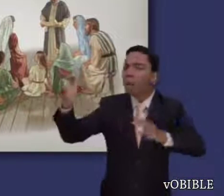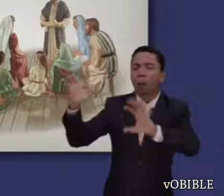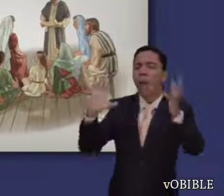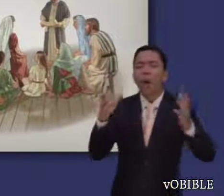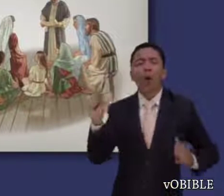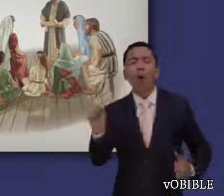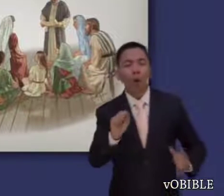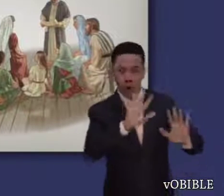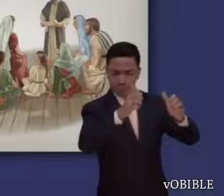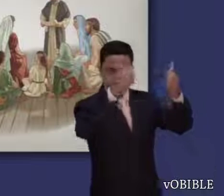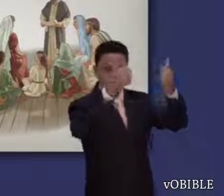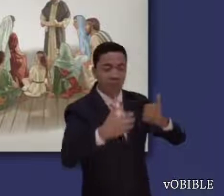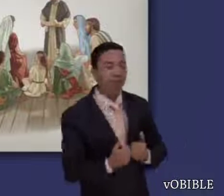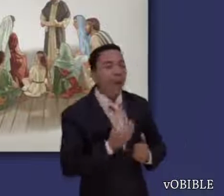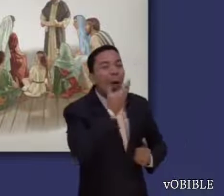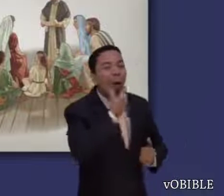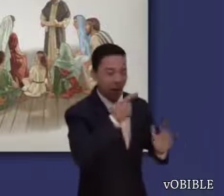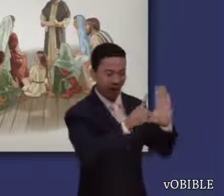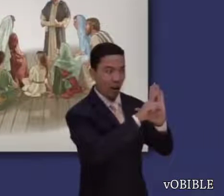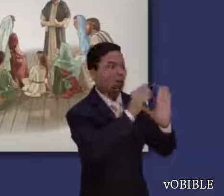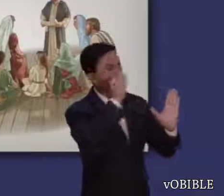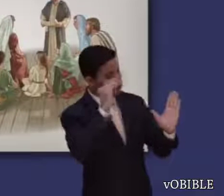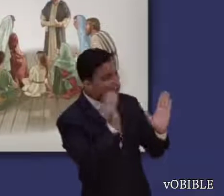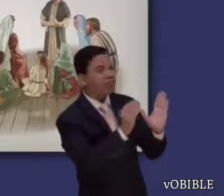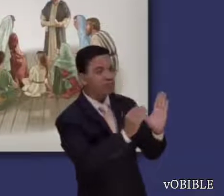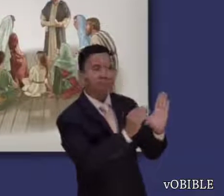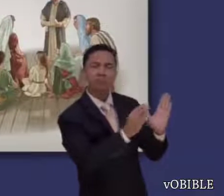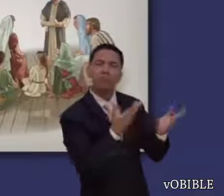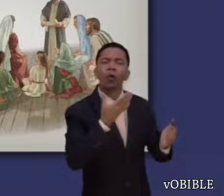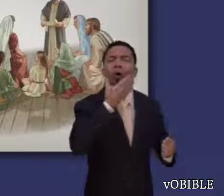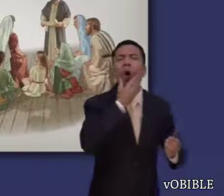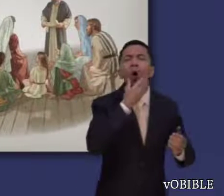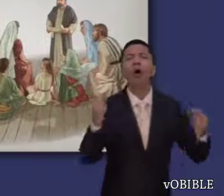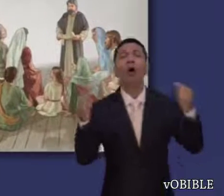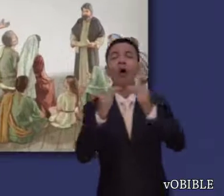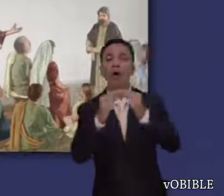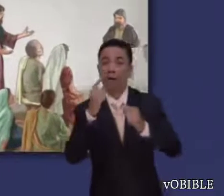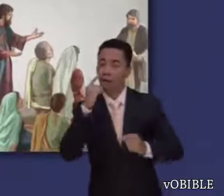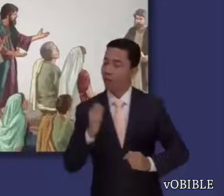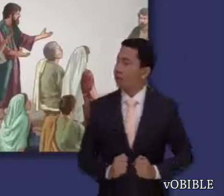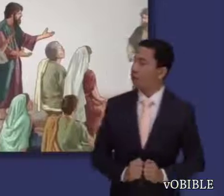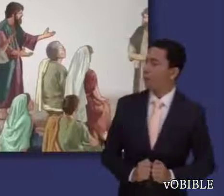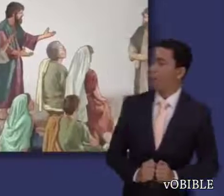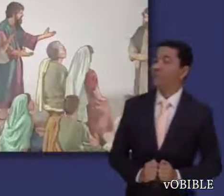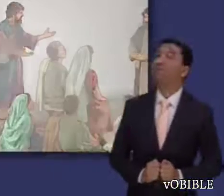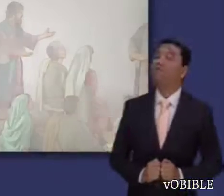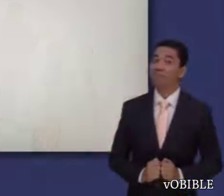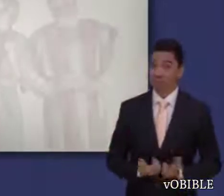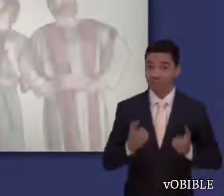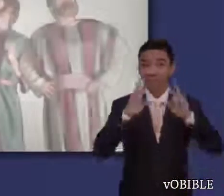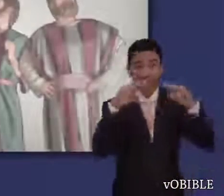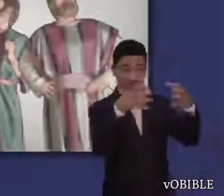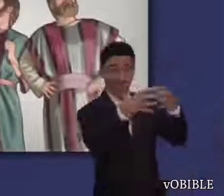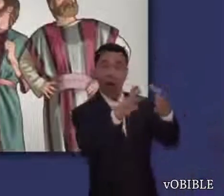chegar. Uma dessas coisas é que uma grande apostasia iria surgir. Também seria revelado quem